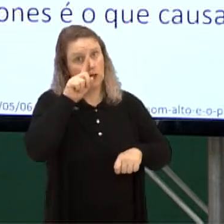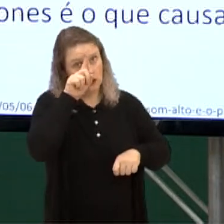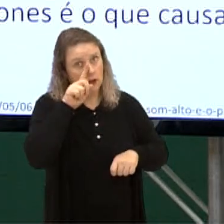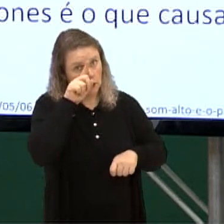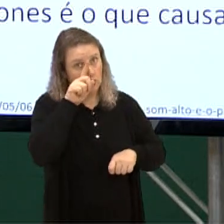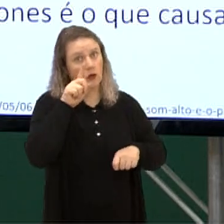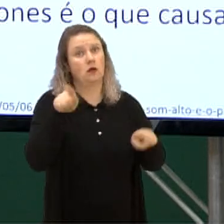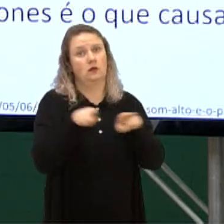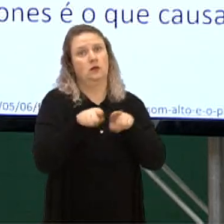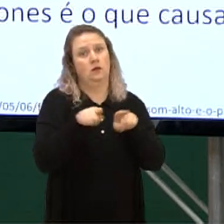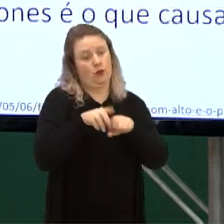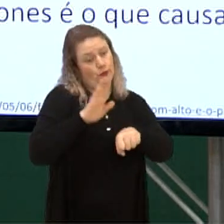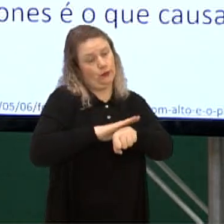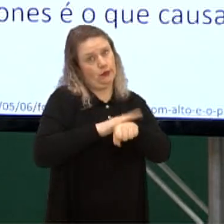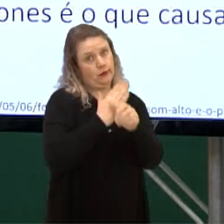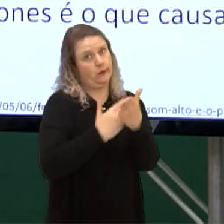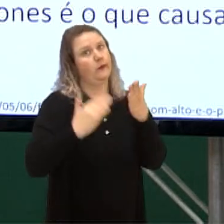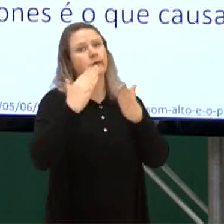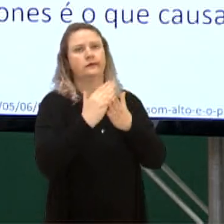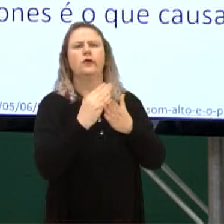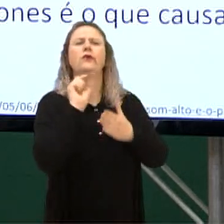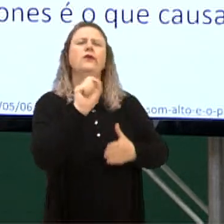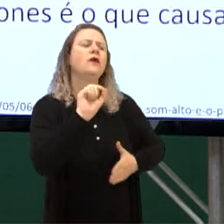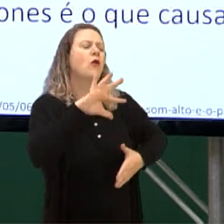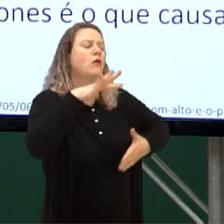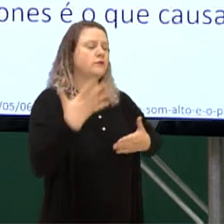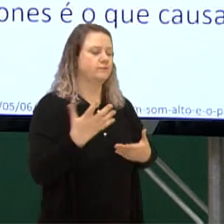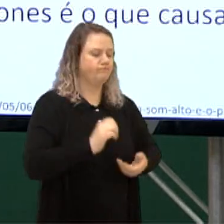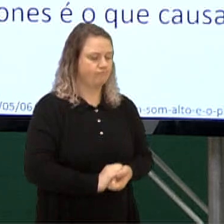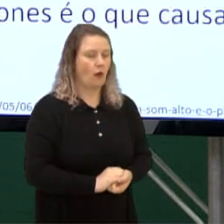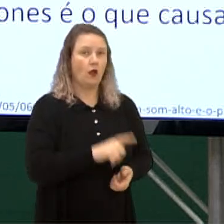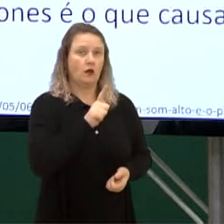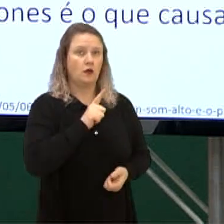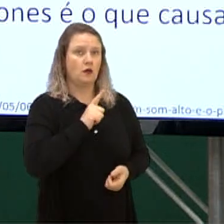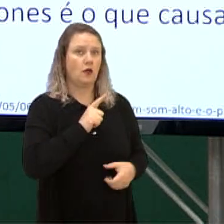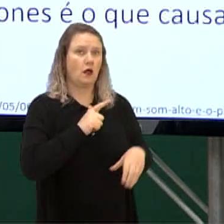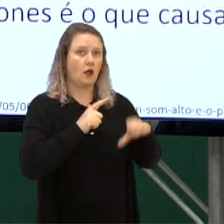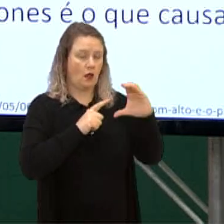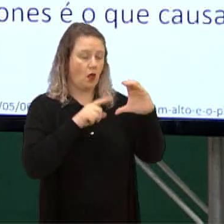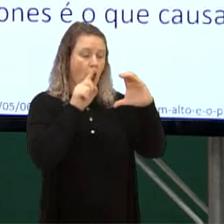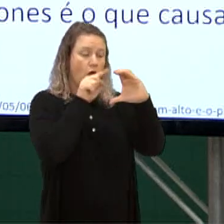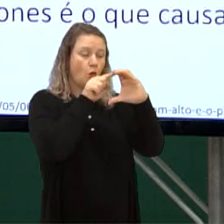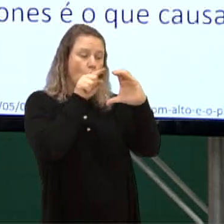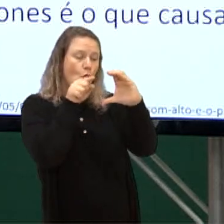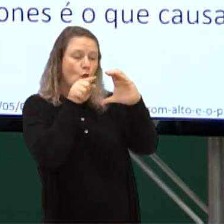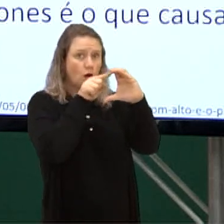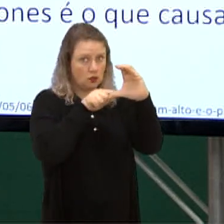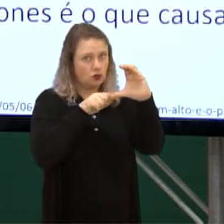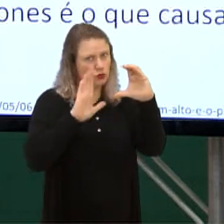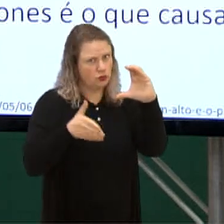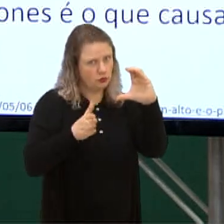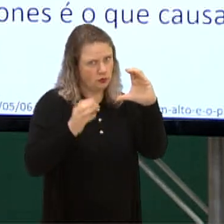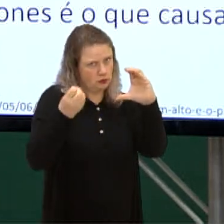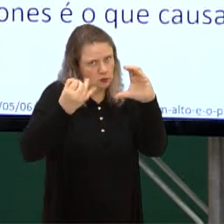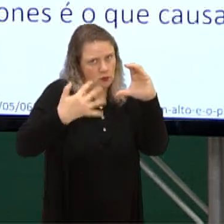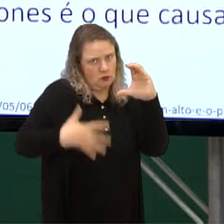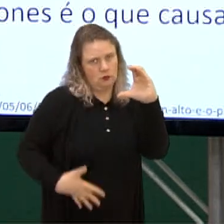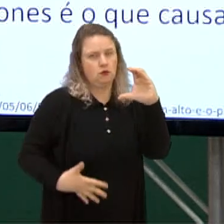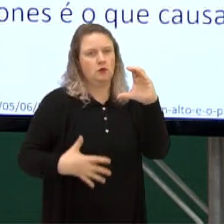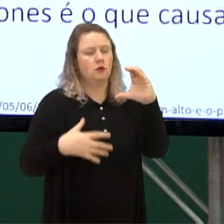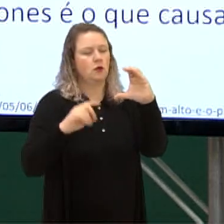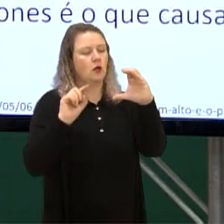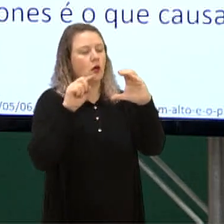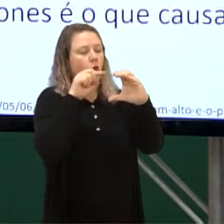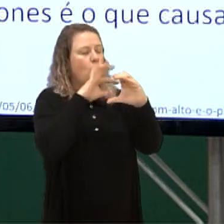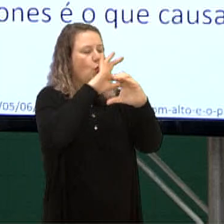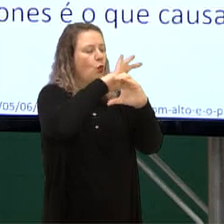tempo de exposição, Fran. O que acontece? Nós temos uma região na nossa orelha, e você já aprendeu comigo, que fica lá